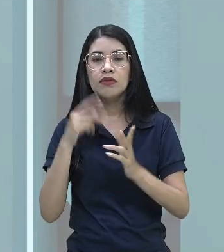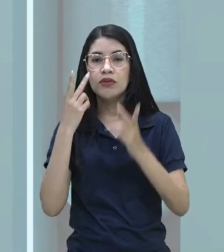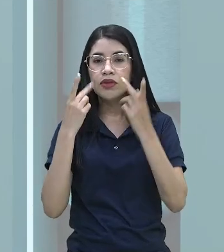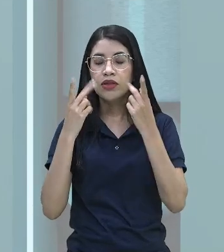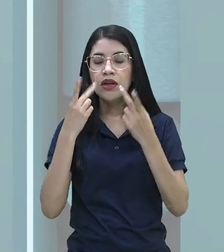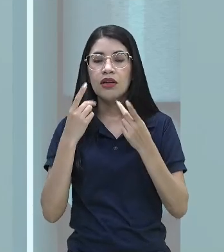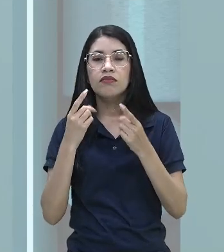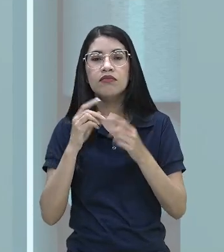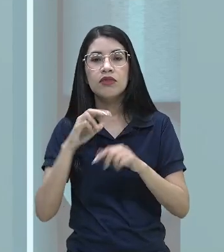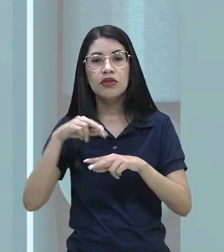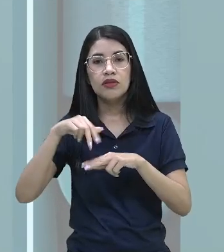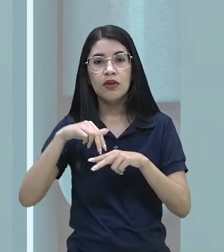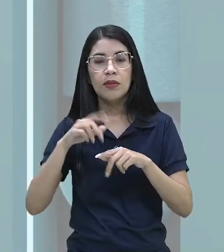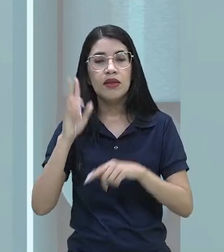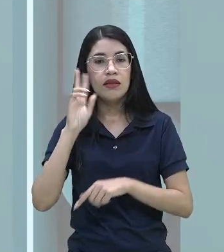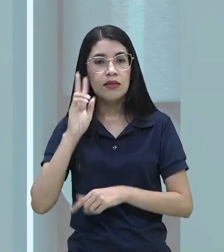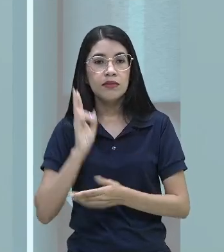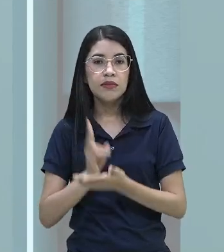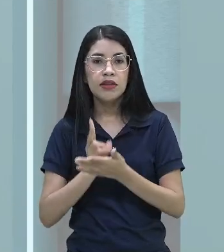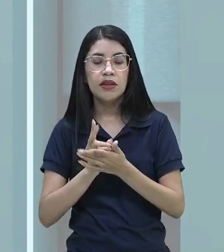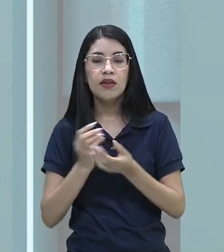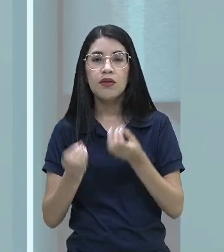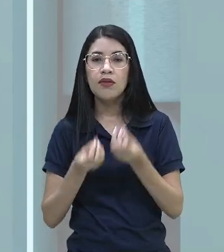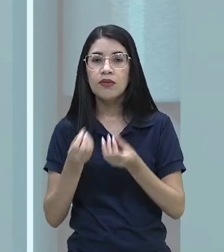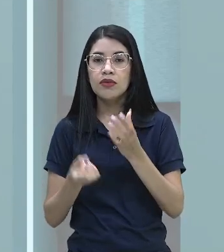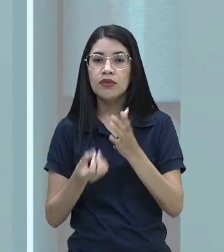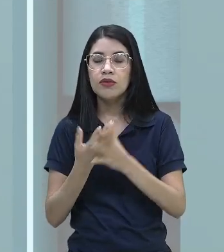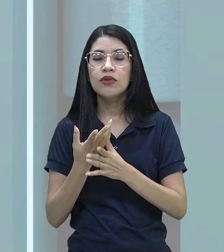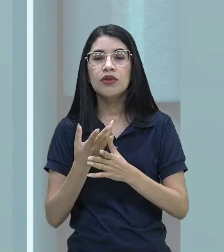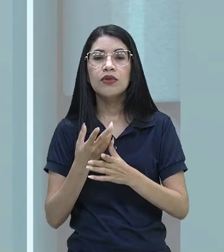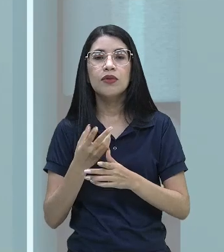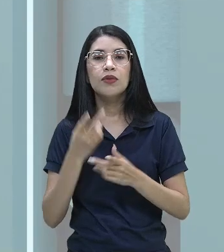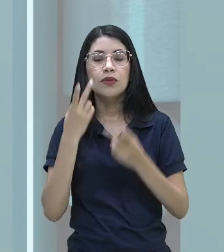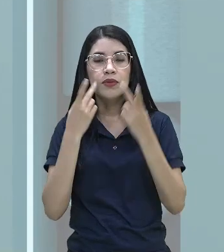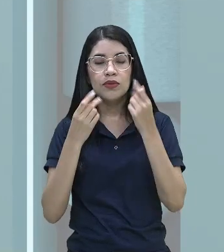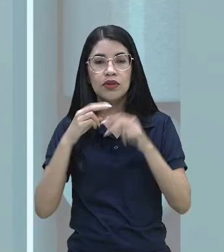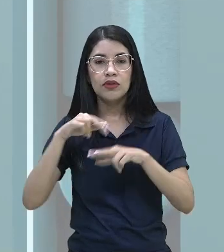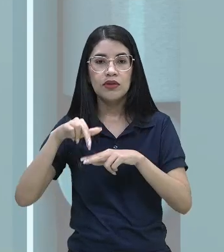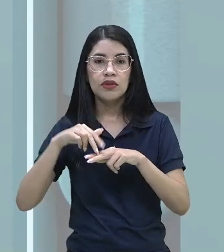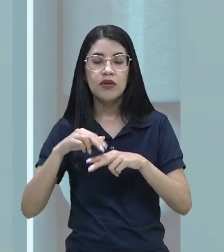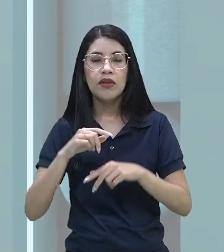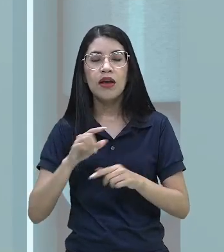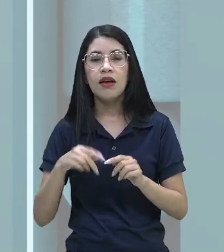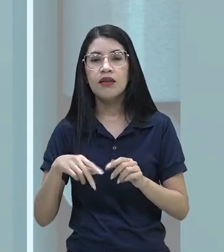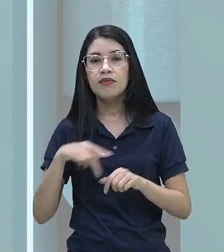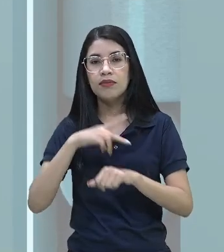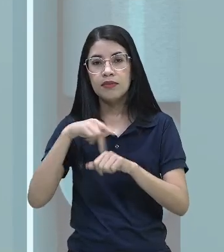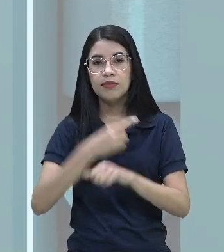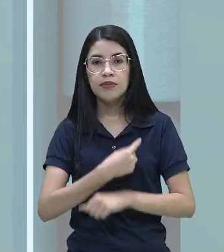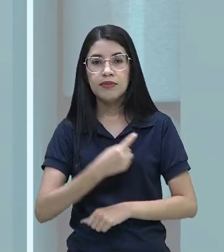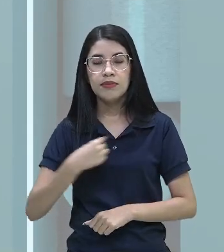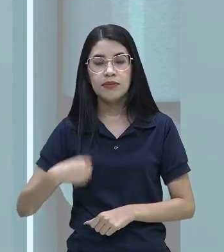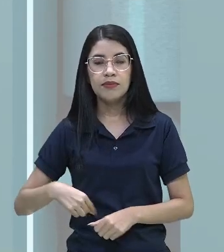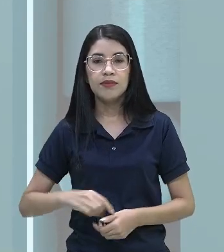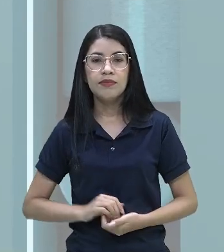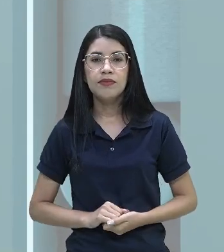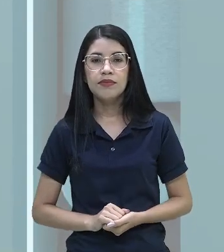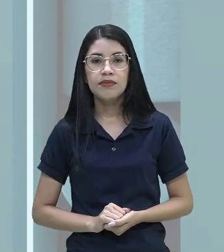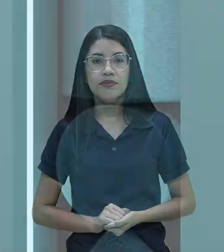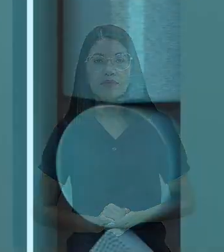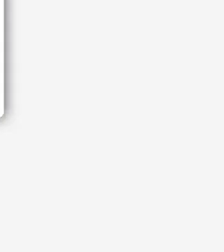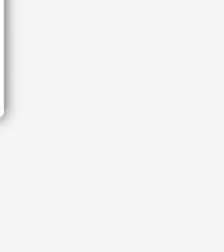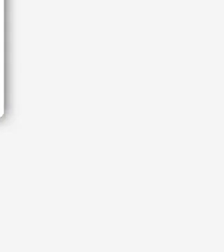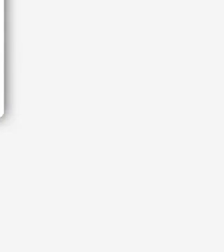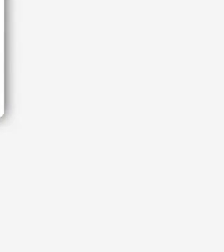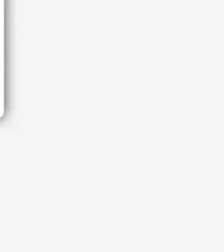Não esqueçam disso. Então, onde surgiu o teatro de sombra? Temos aí chinês. E aí, falando mais um pouquinho, nós vamos